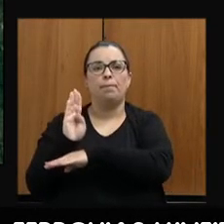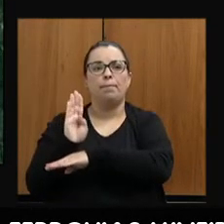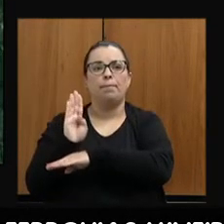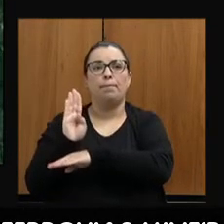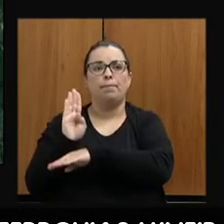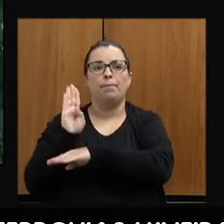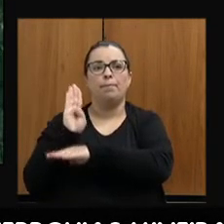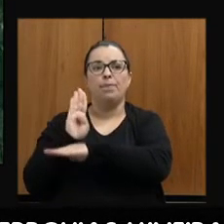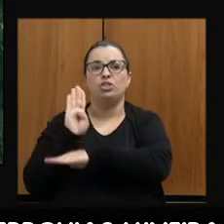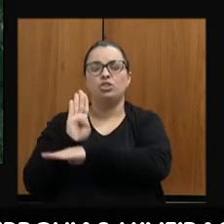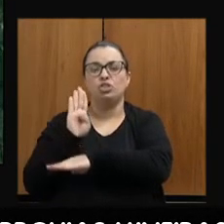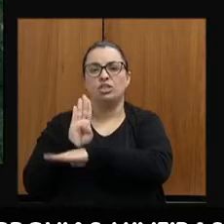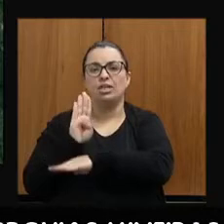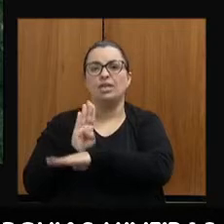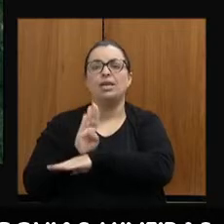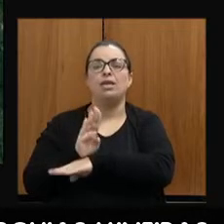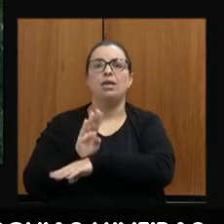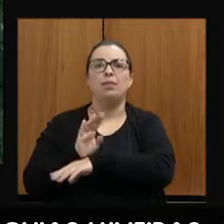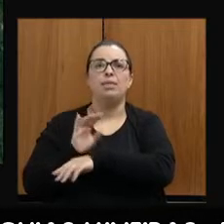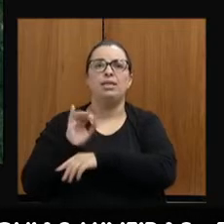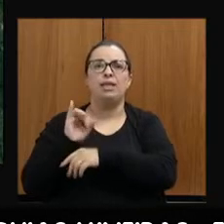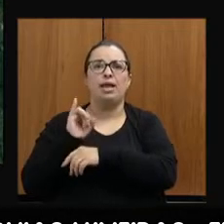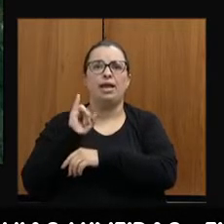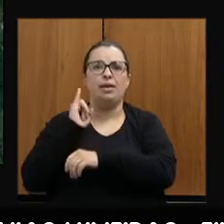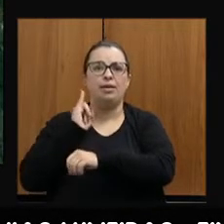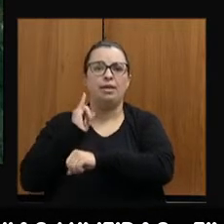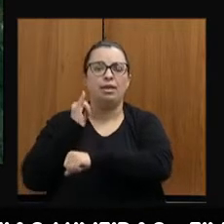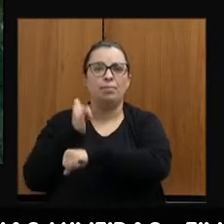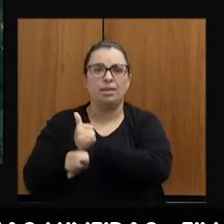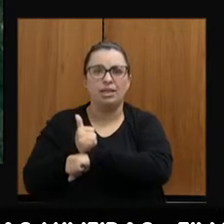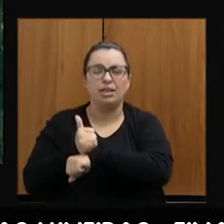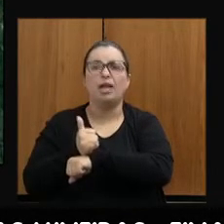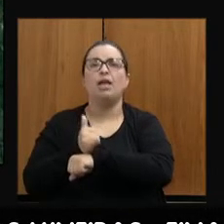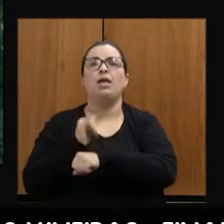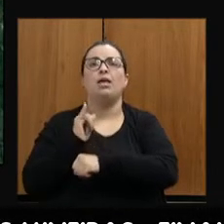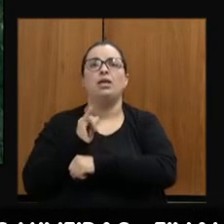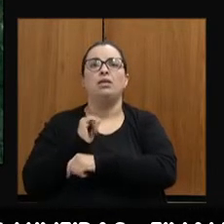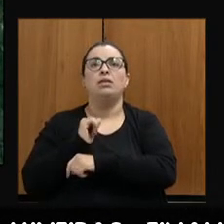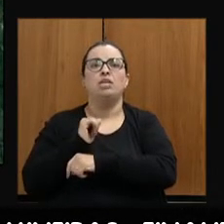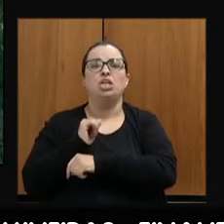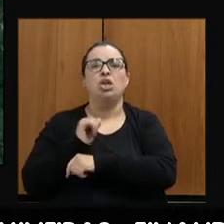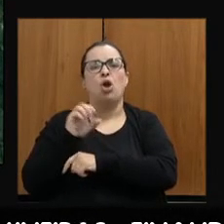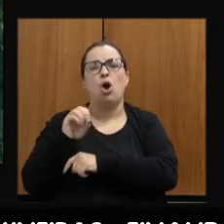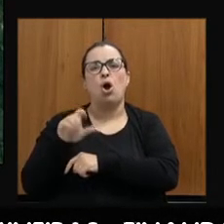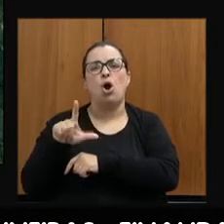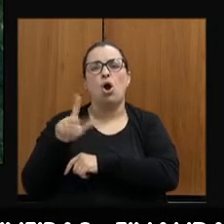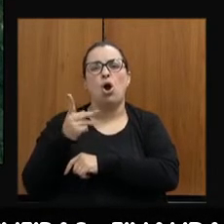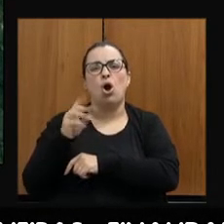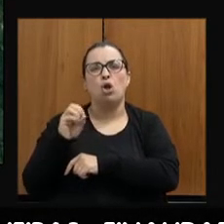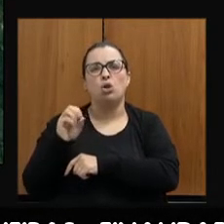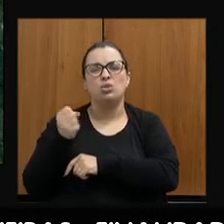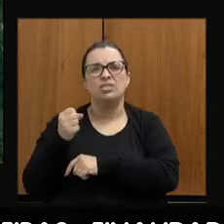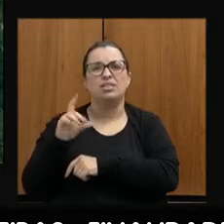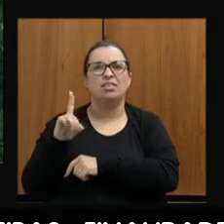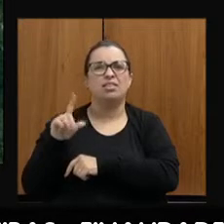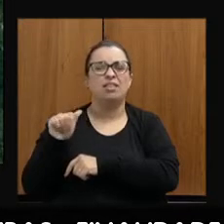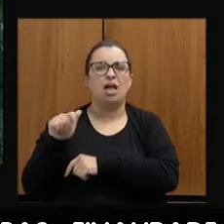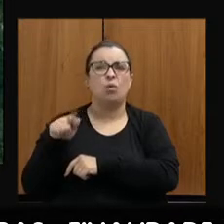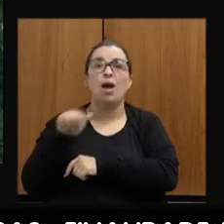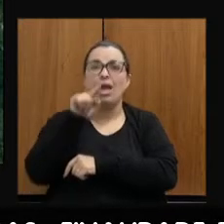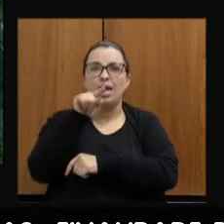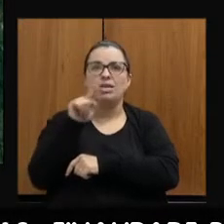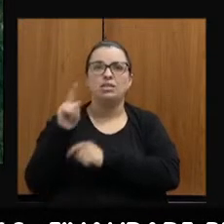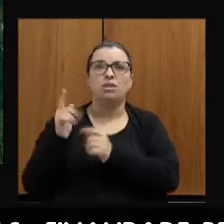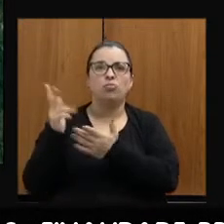Barreiro e do Olhos da água Então esse é o traçado azul é o traçado do Estado ao longo do processo